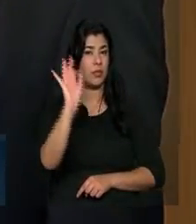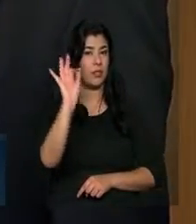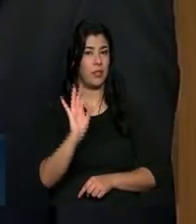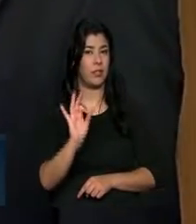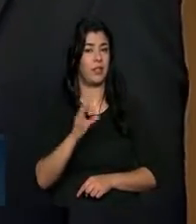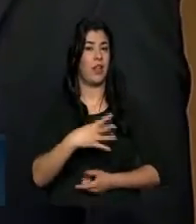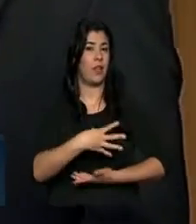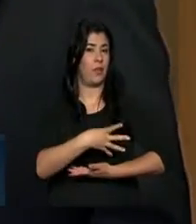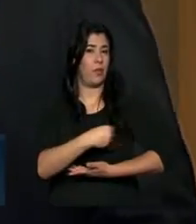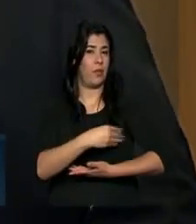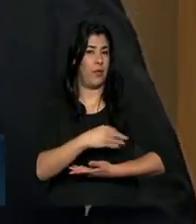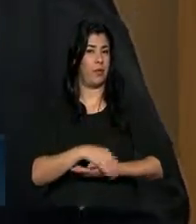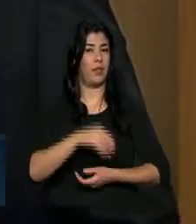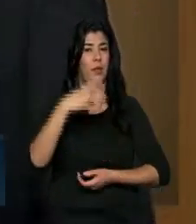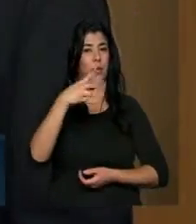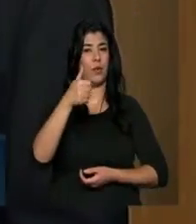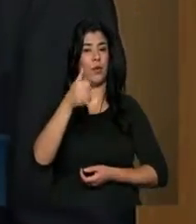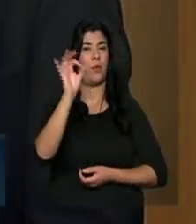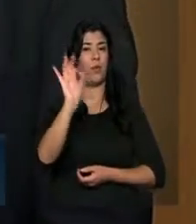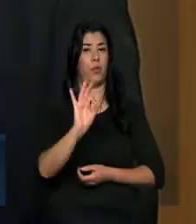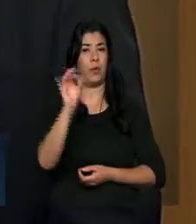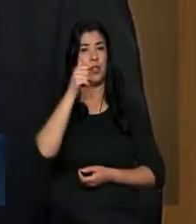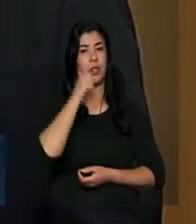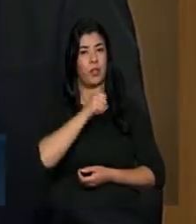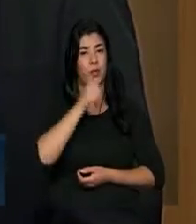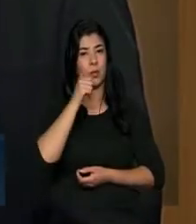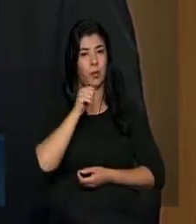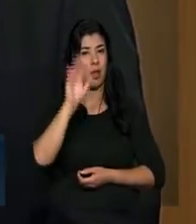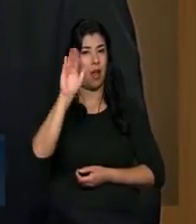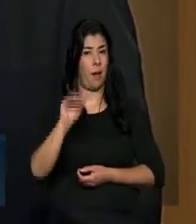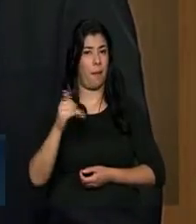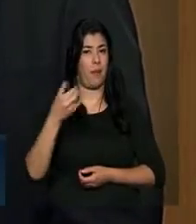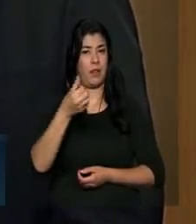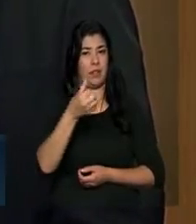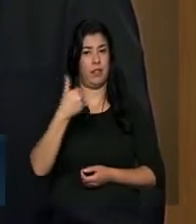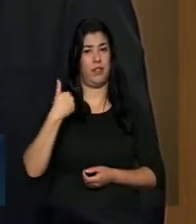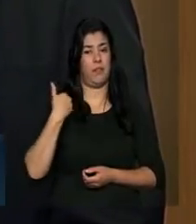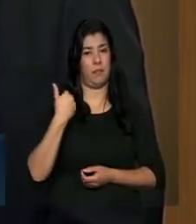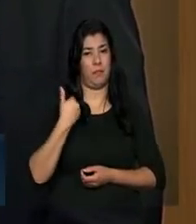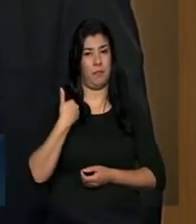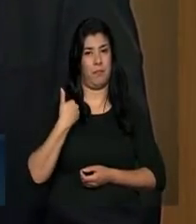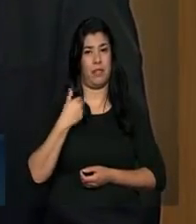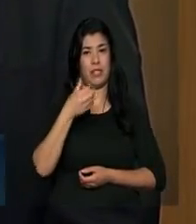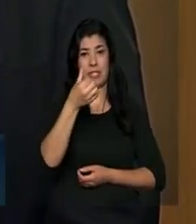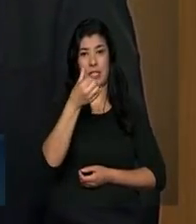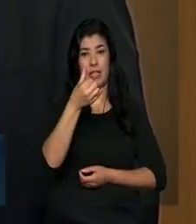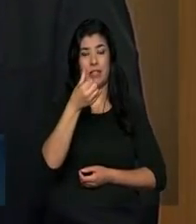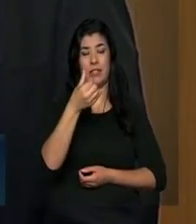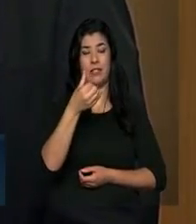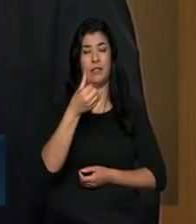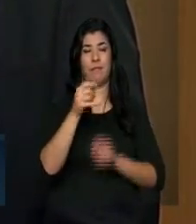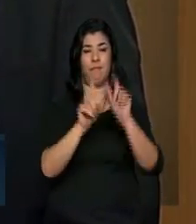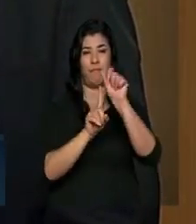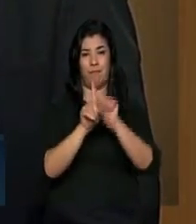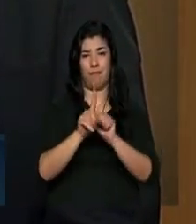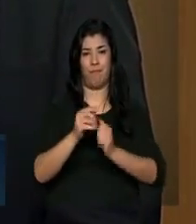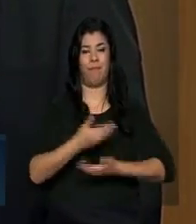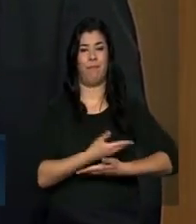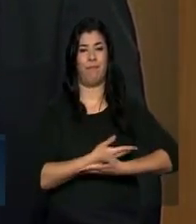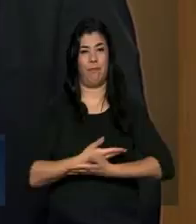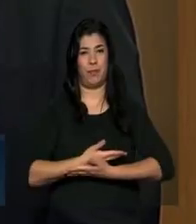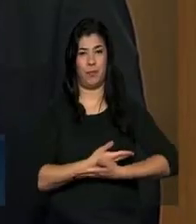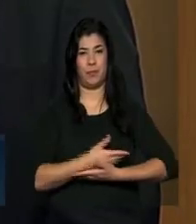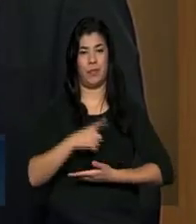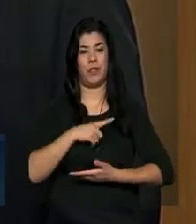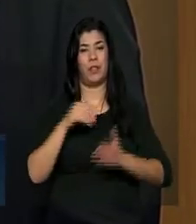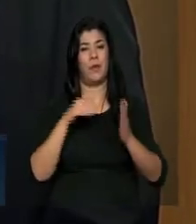41% das crianças menores de 6 meses estão em aleitamento materno, como eu falei, pelas nossas